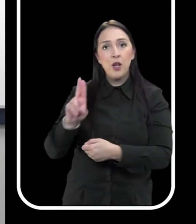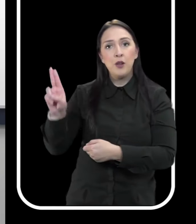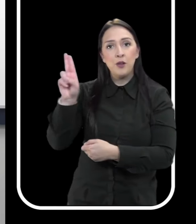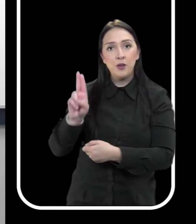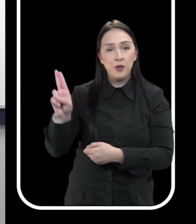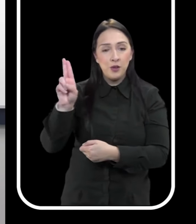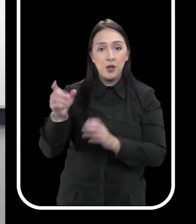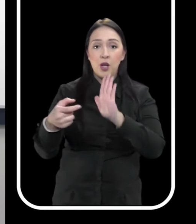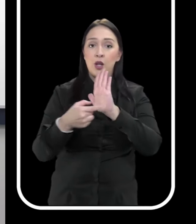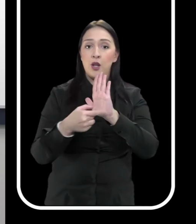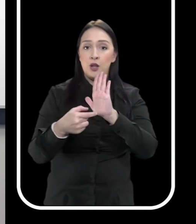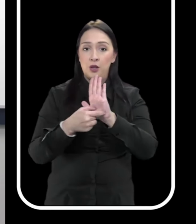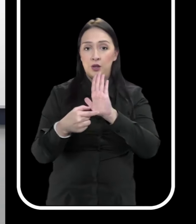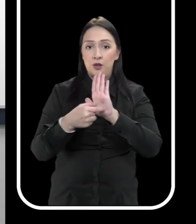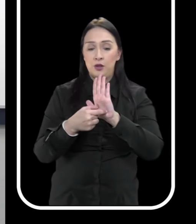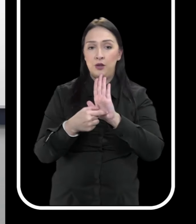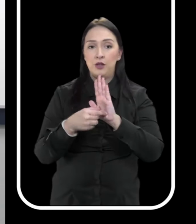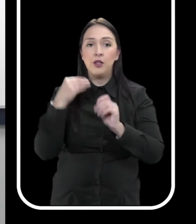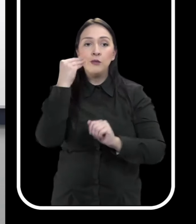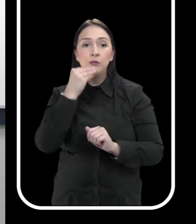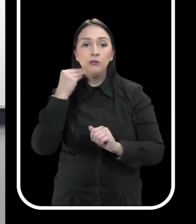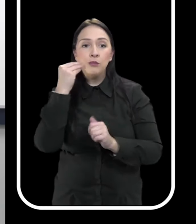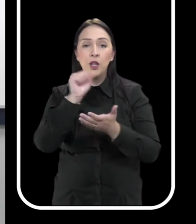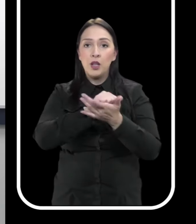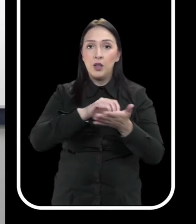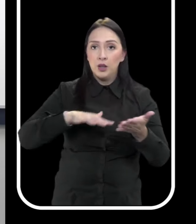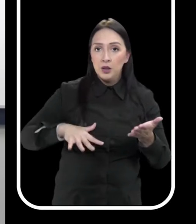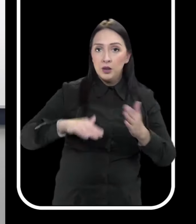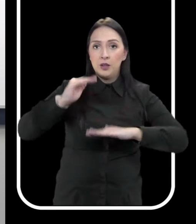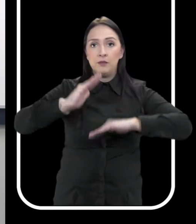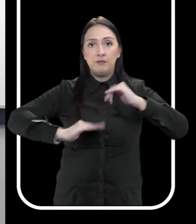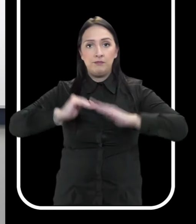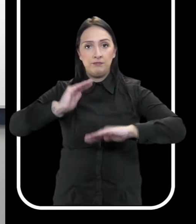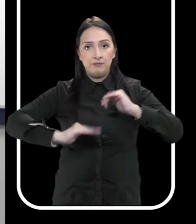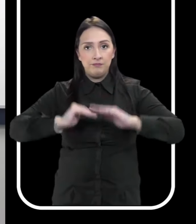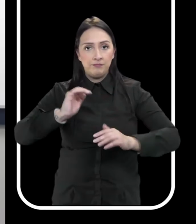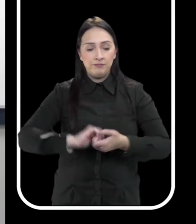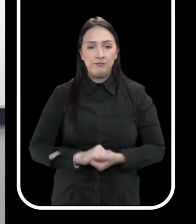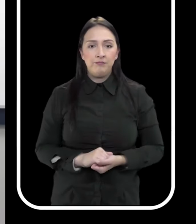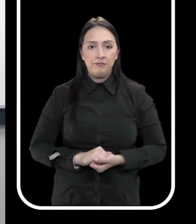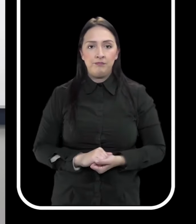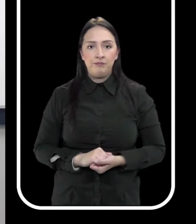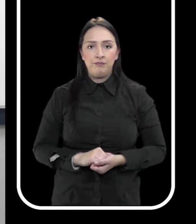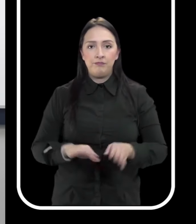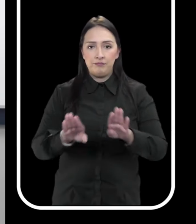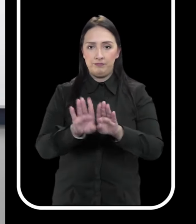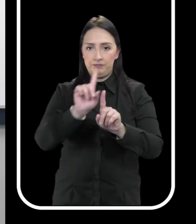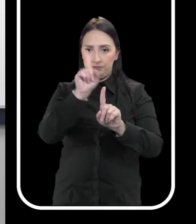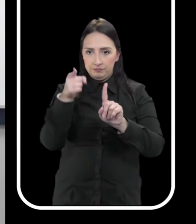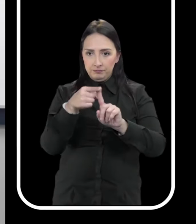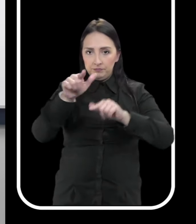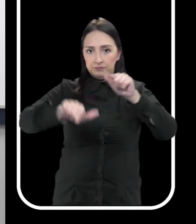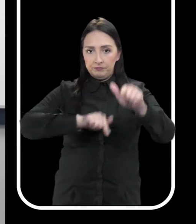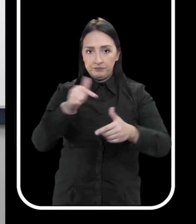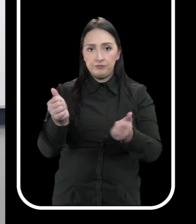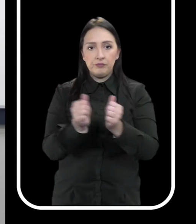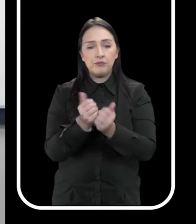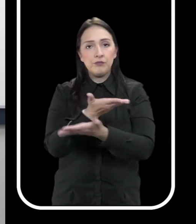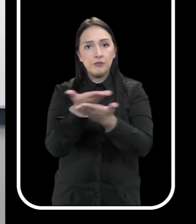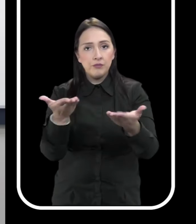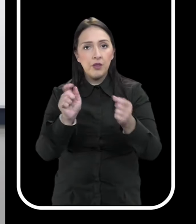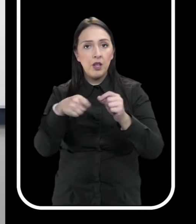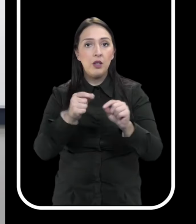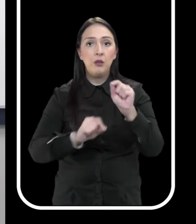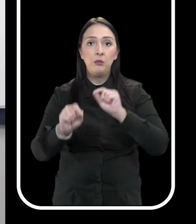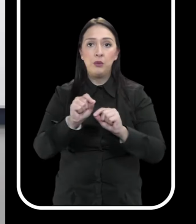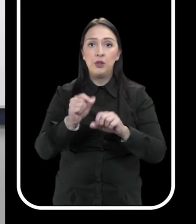a utilização de softwares de simulação em atividades práticas, né? E o objetivo é trabalhar com